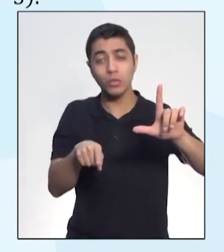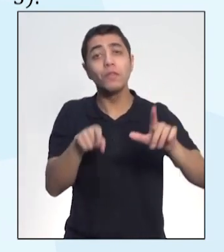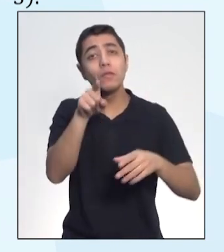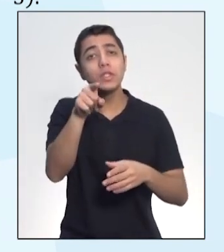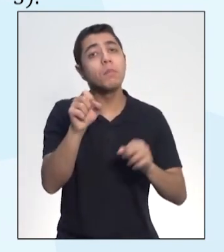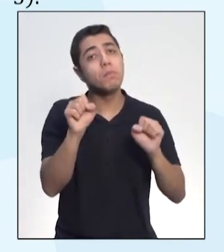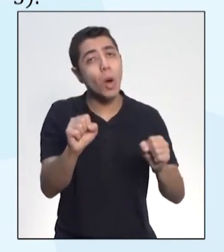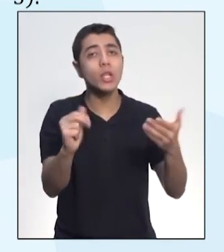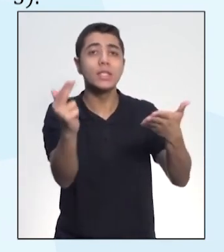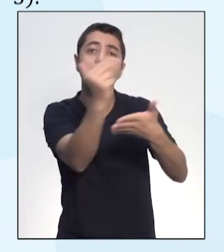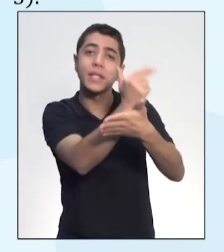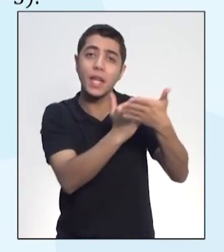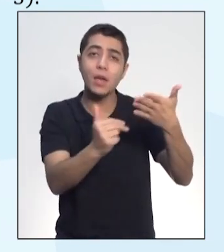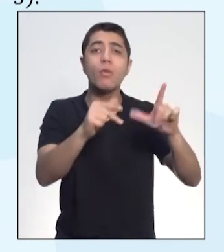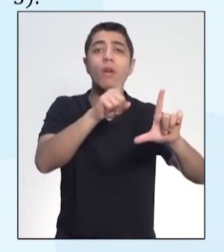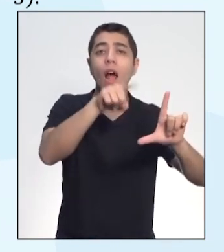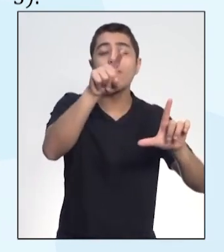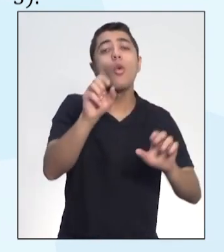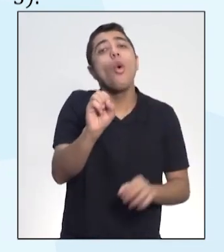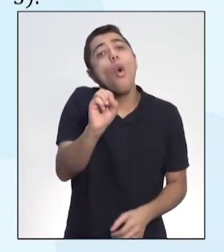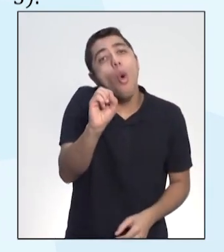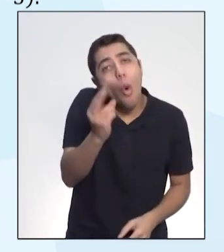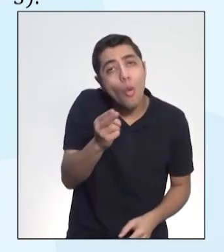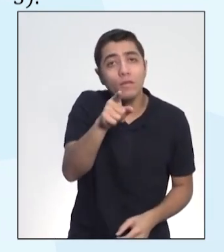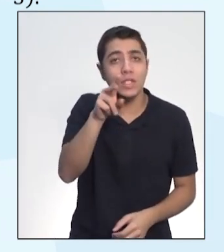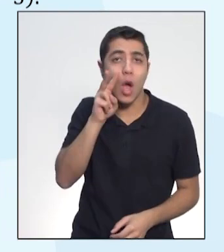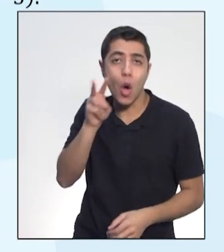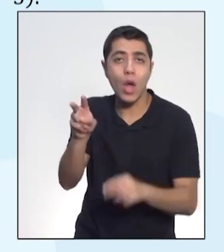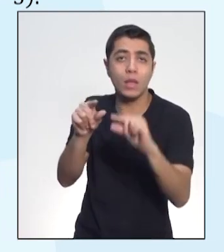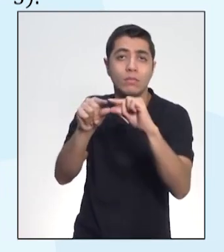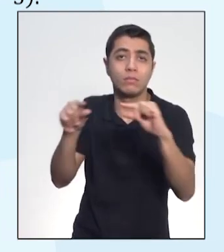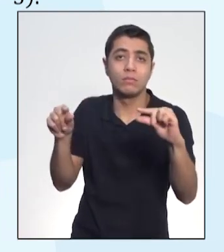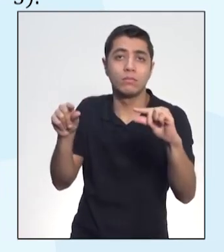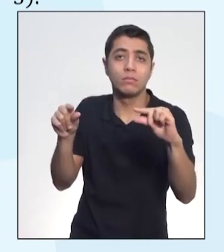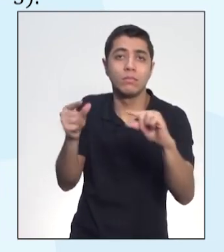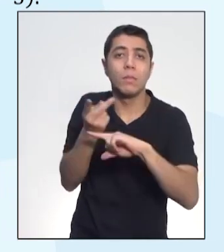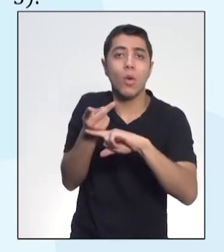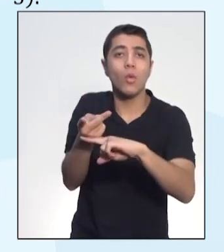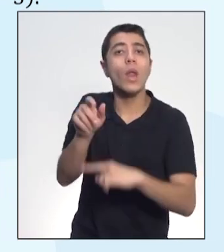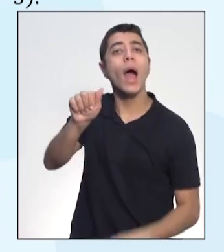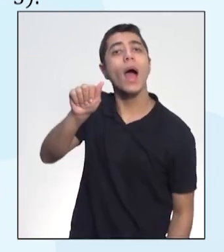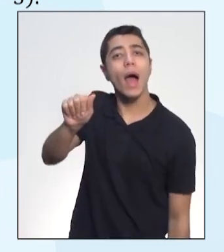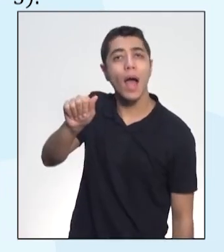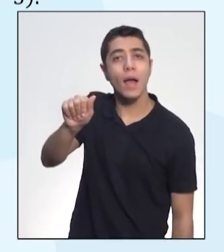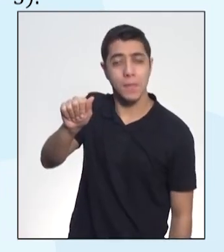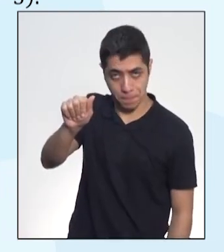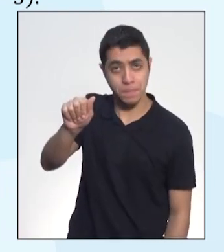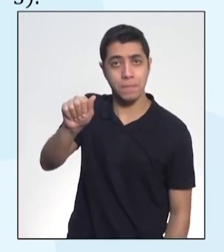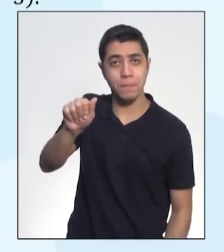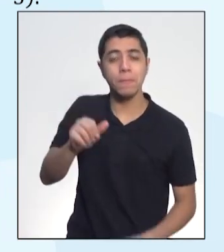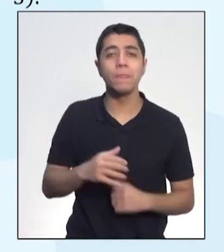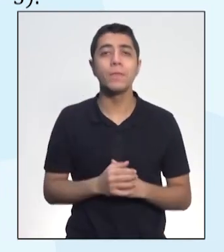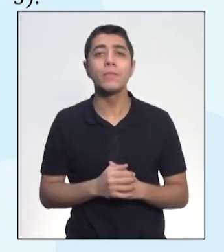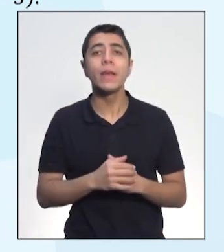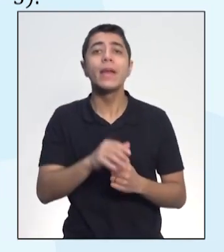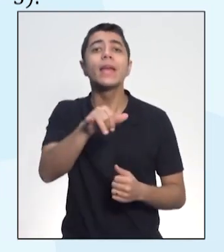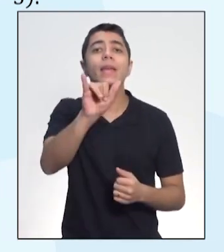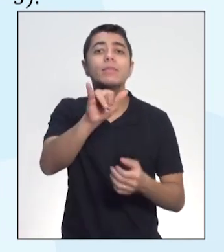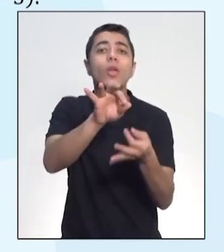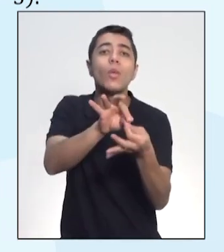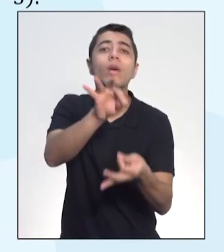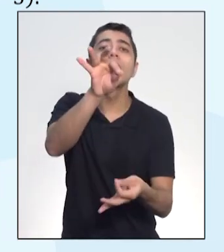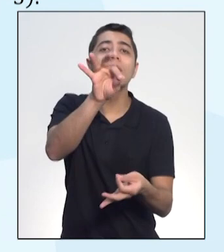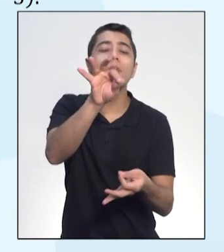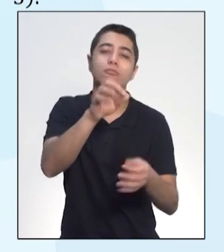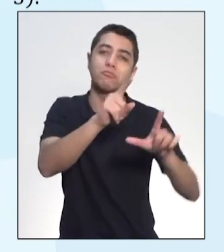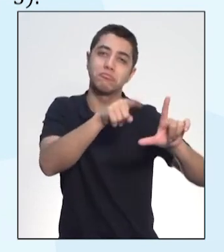Y, eu posso olhar pelo gráfico ou eu posso olhar o coeficiente C. E as raízes, professora? As raízes onde cruza o eixo